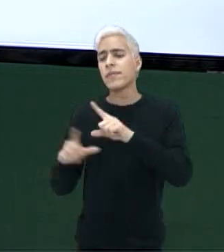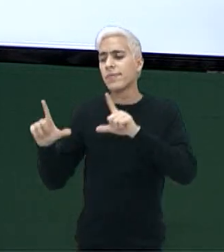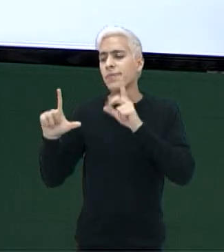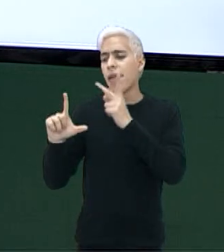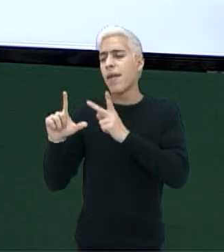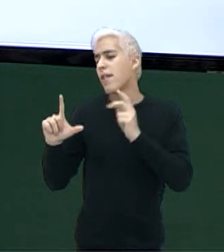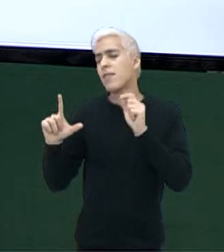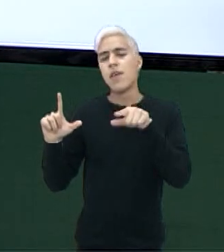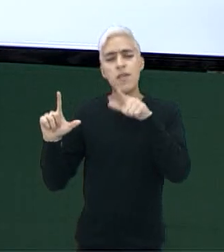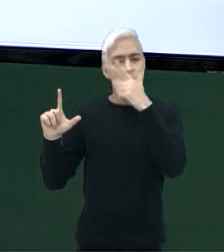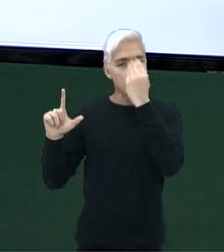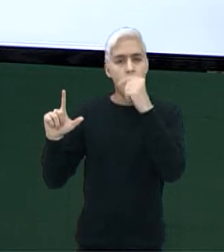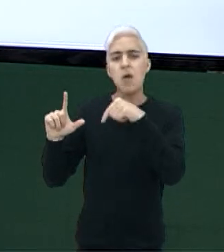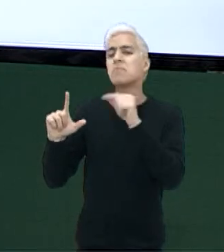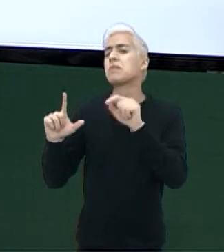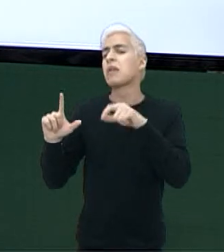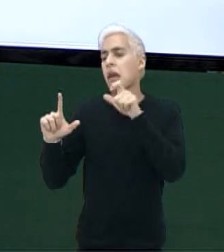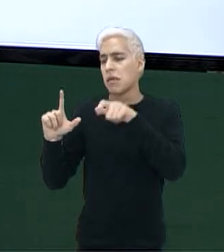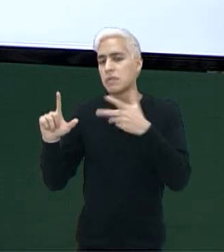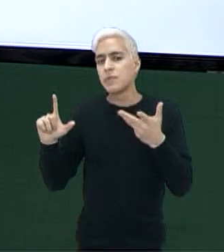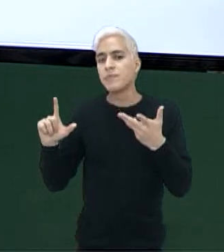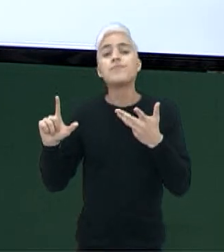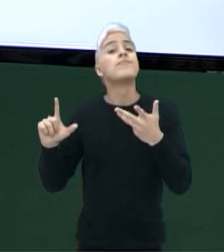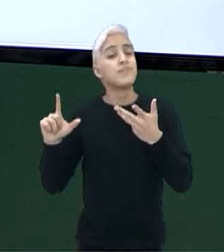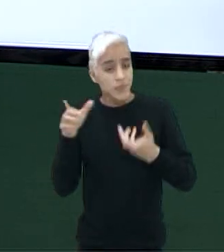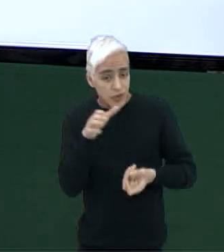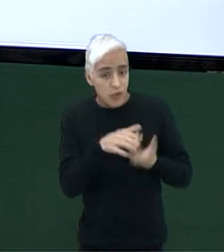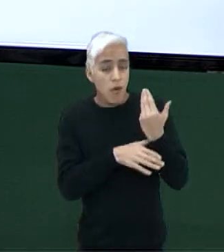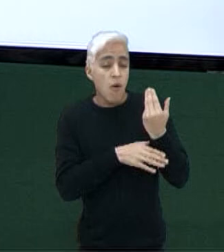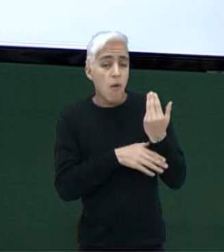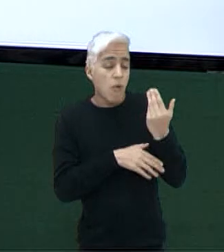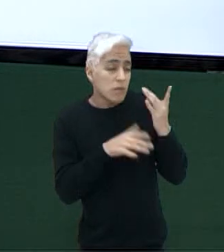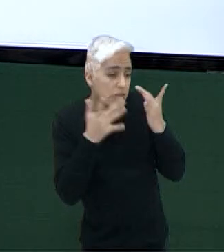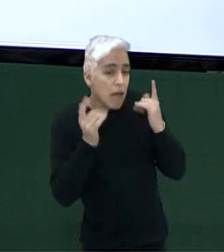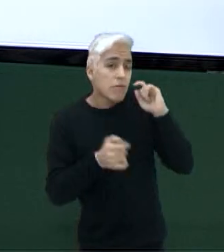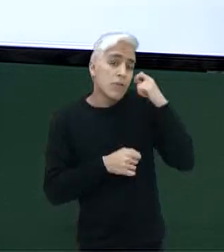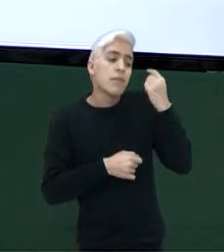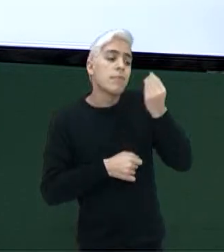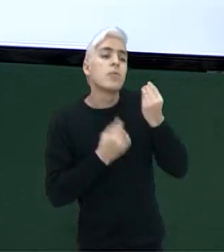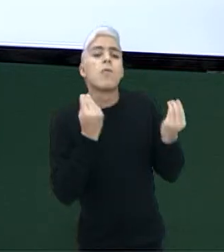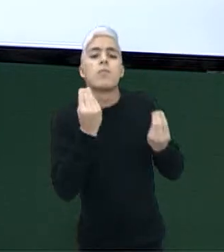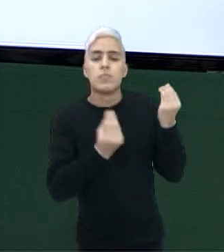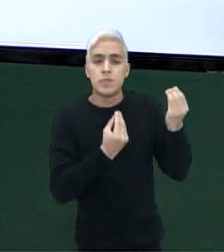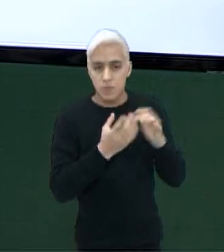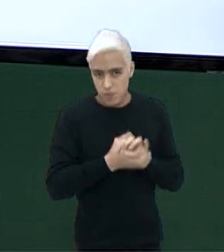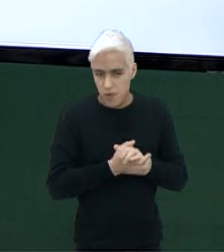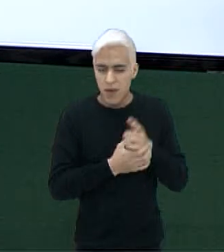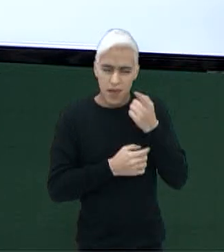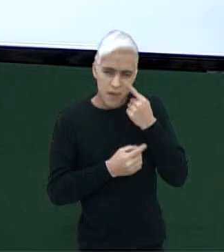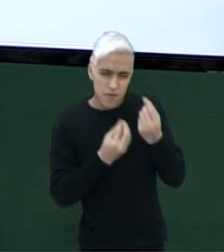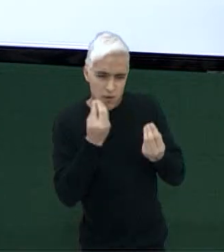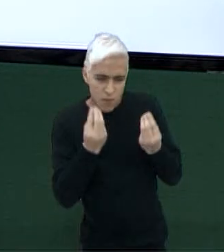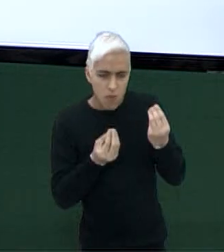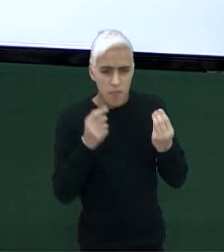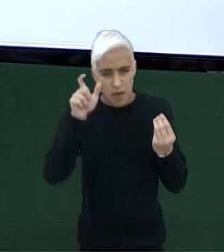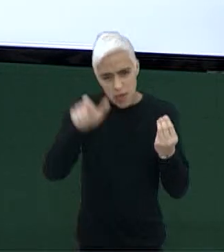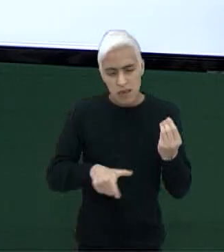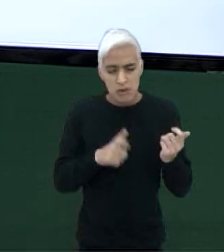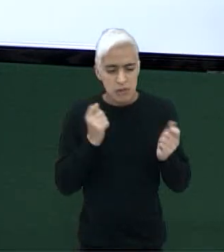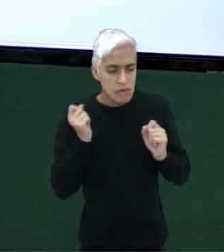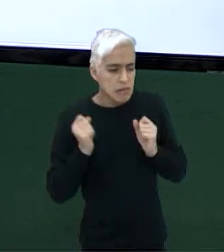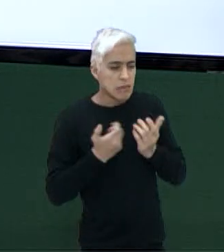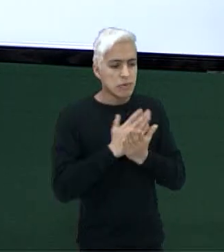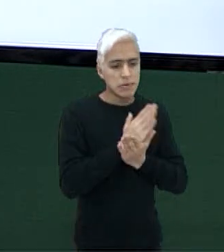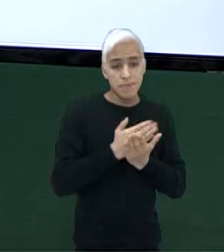inicialmente, né? É aí o criador do teatro experimental negro, né? Vocês viram aí que houve um incômodo,